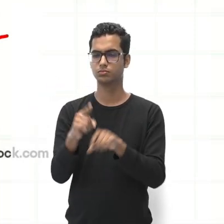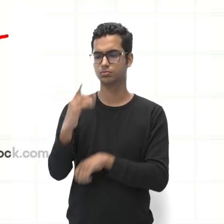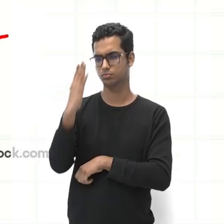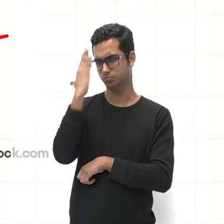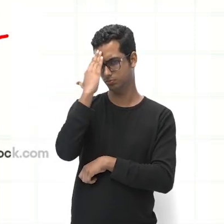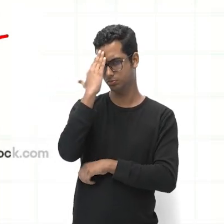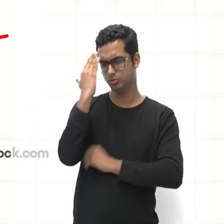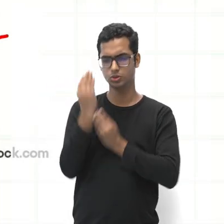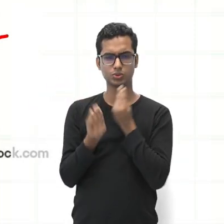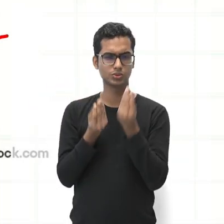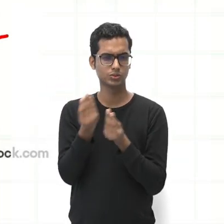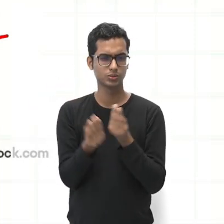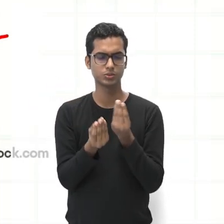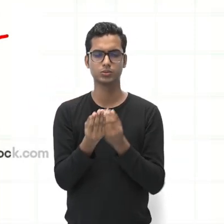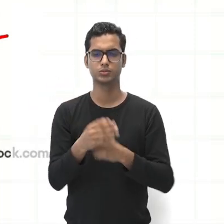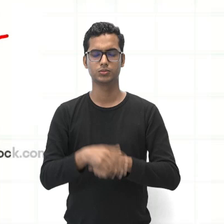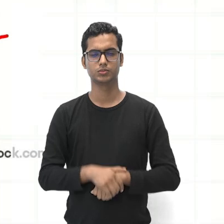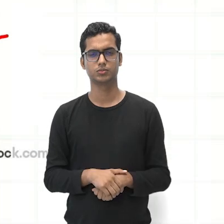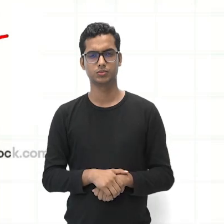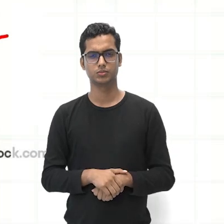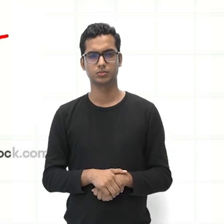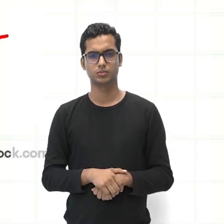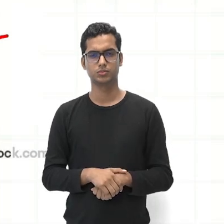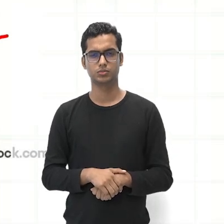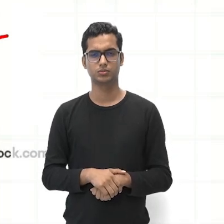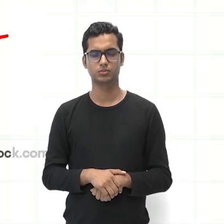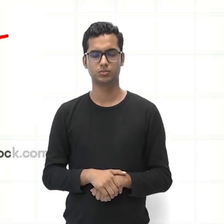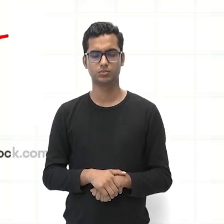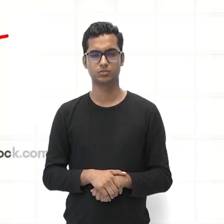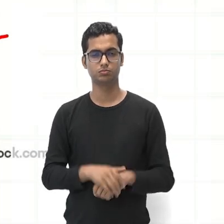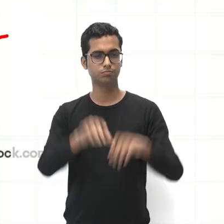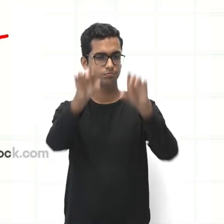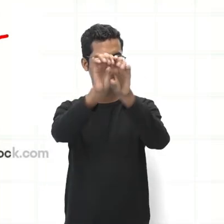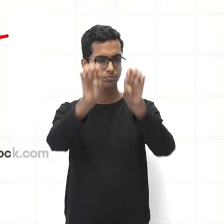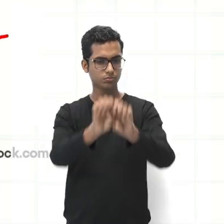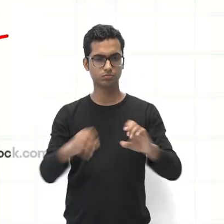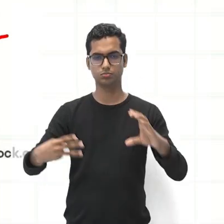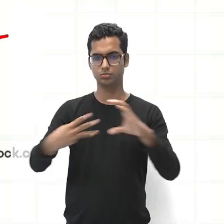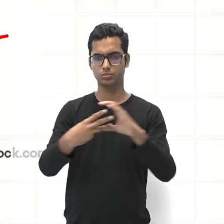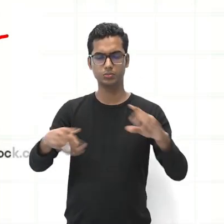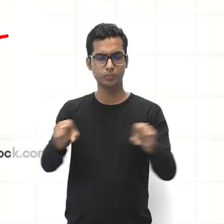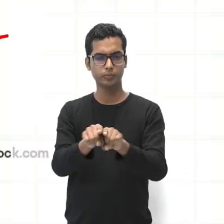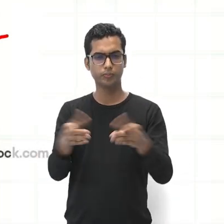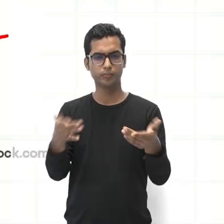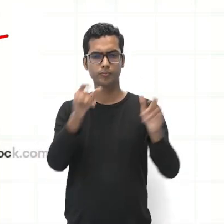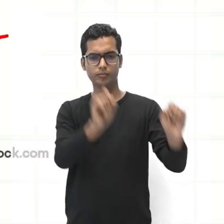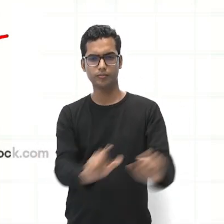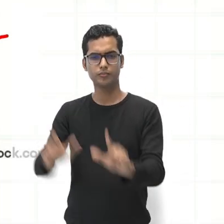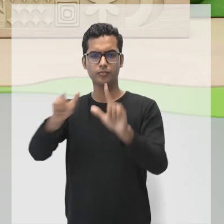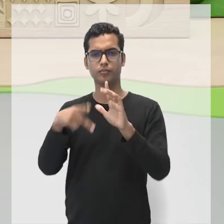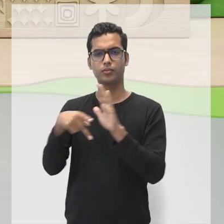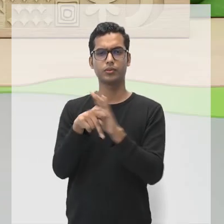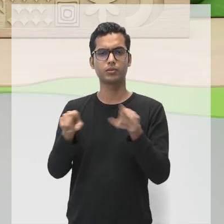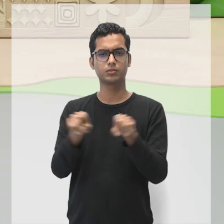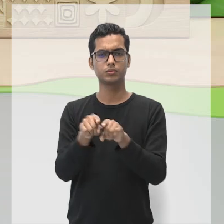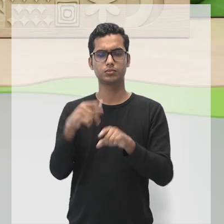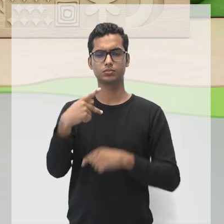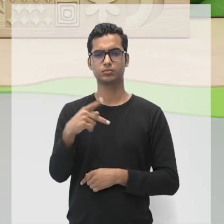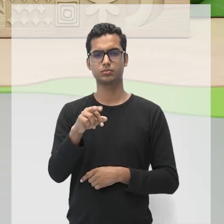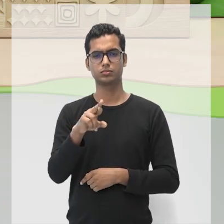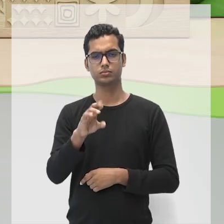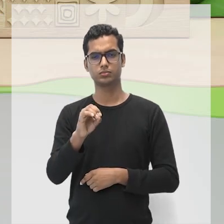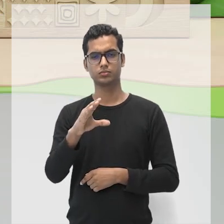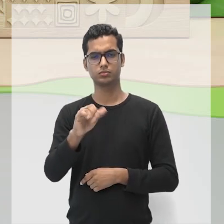aí a forma da nossa célula. Então, passando agora para a célula